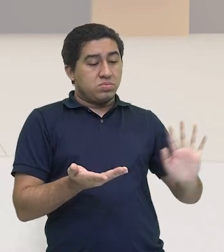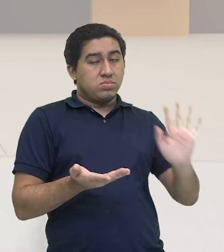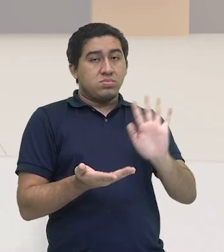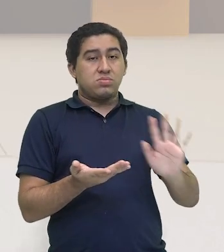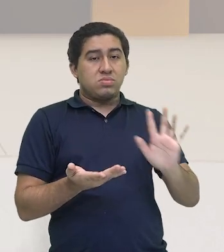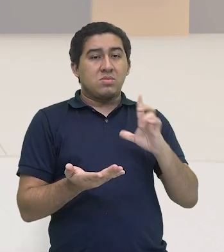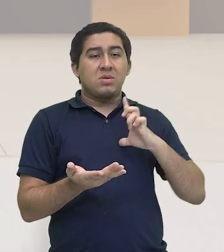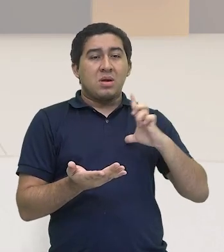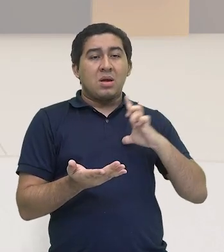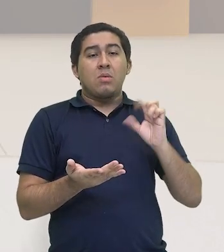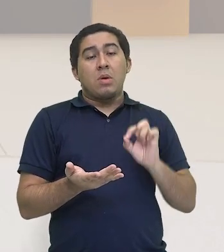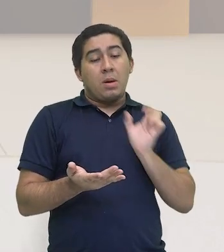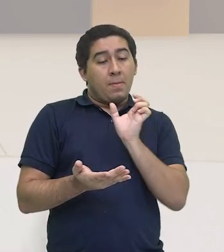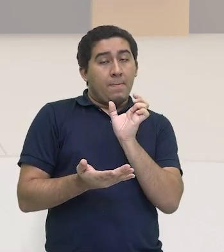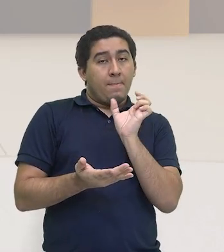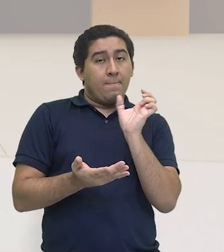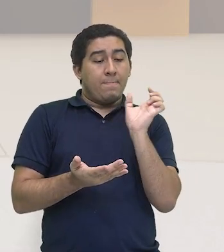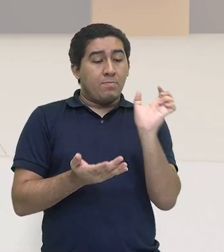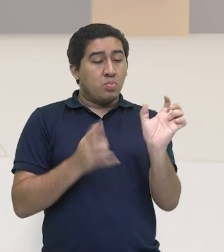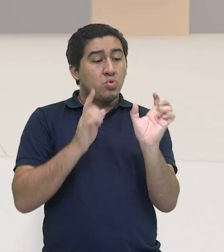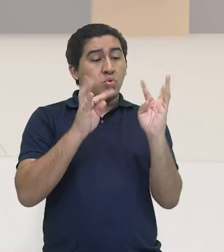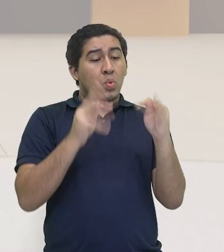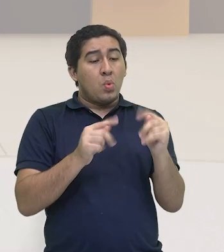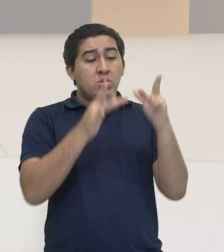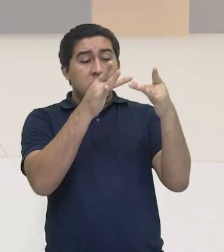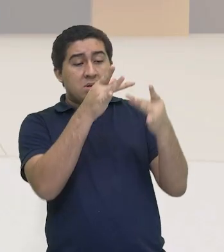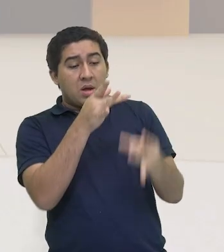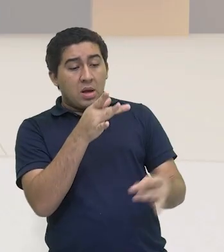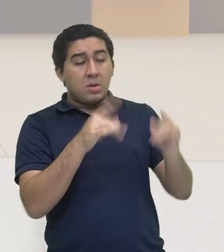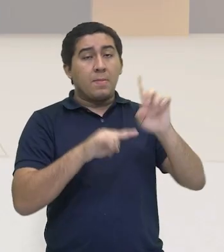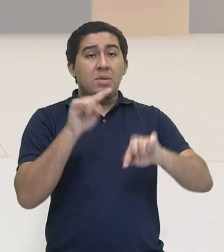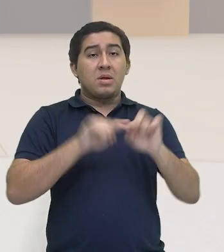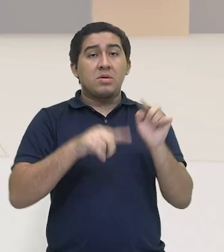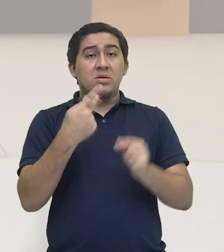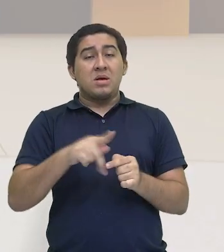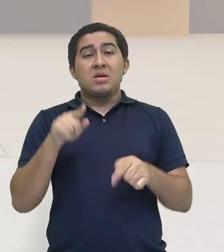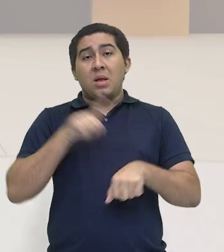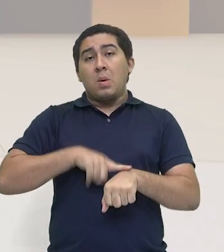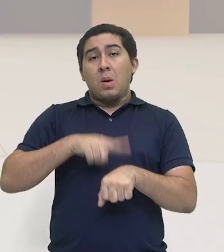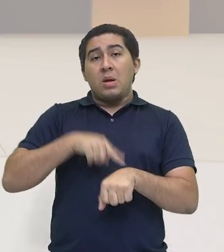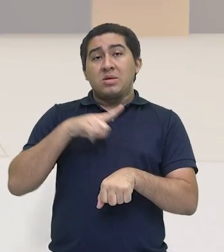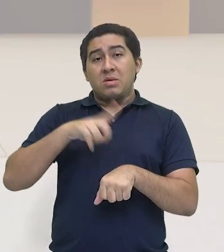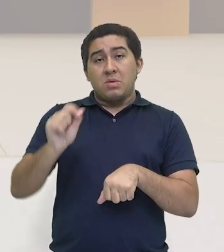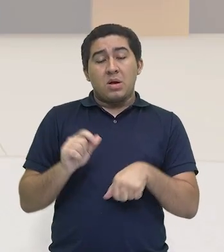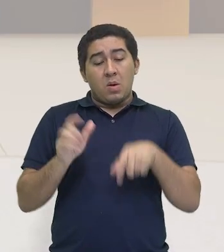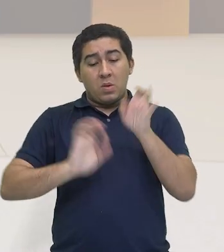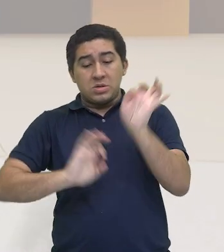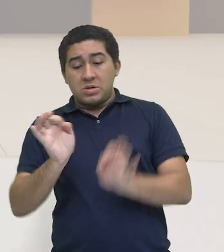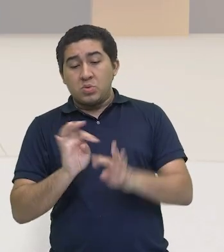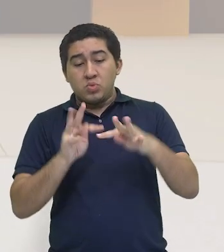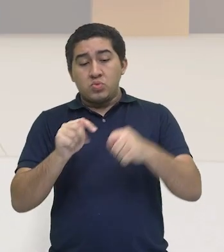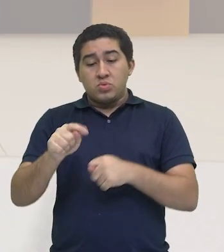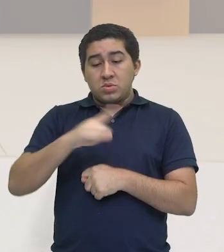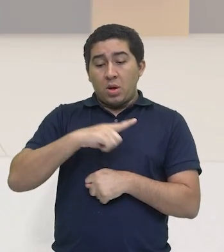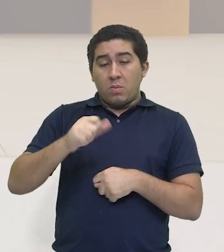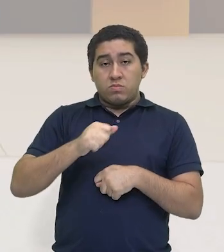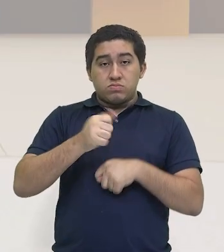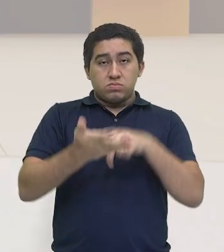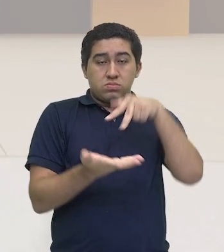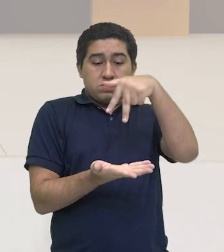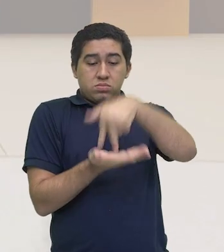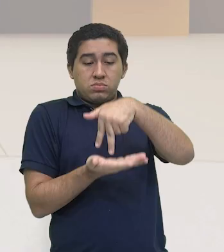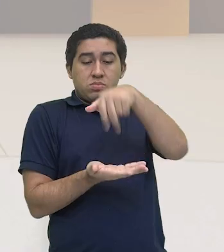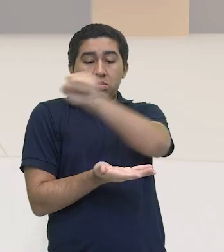o termo. E aí na hora que ele está fazendo ali, pegando as peças e tudo mais, existe um cenário para